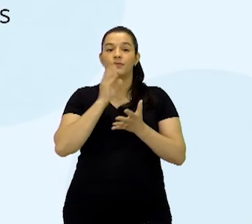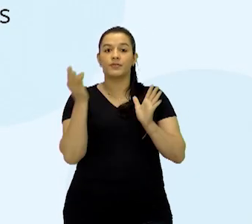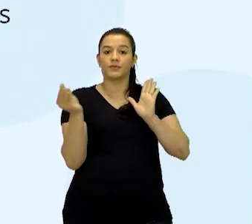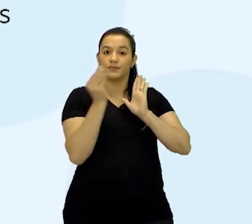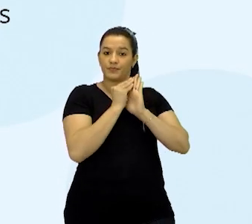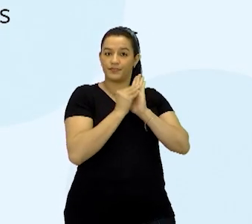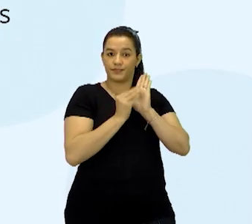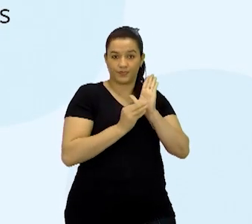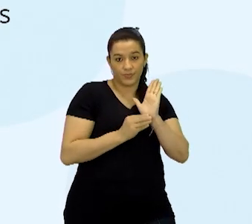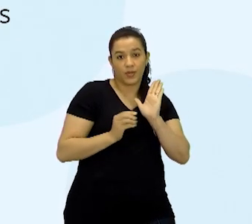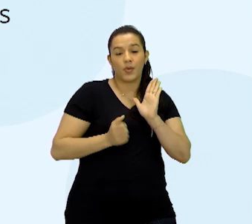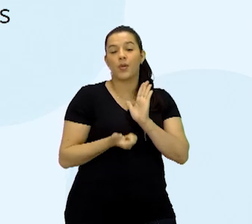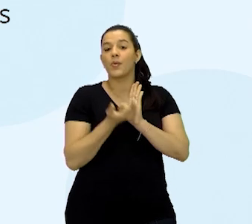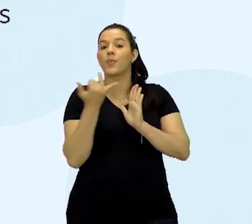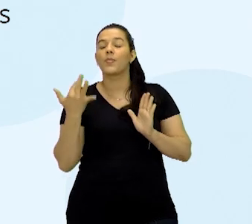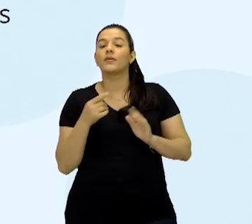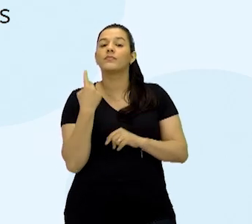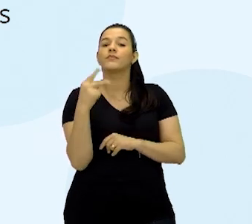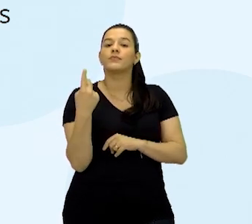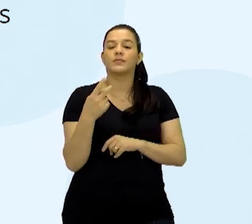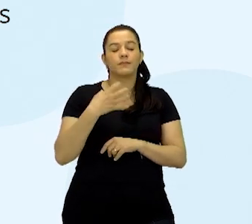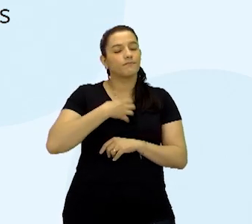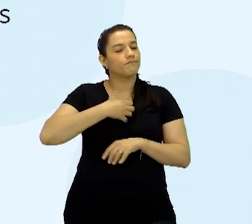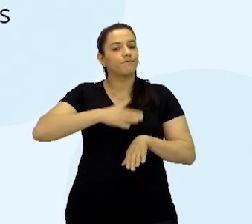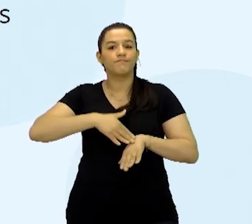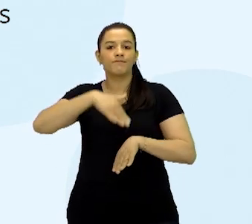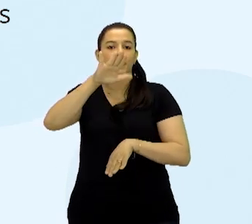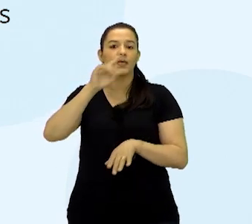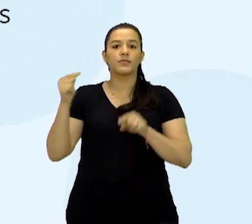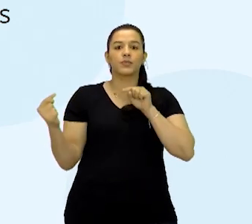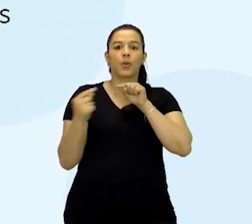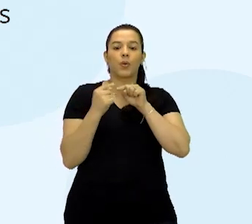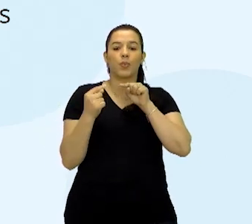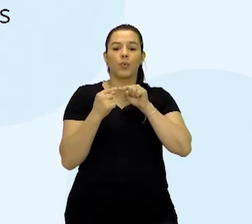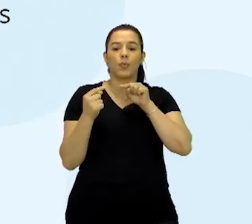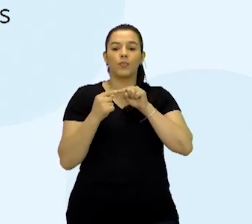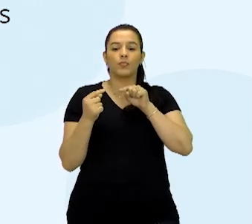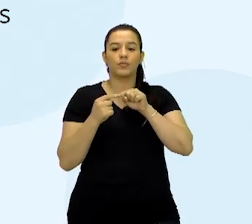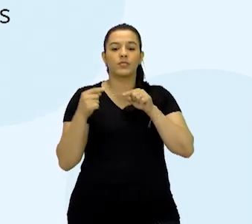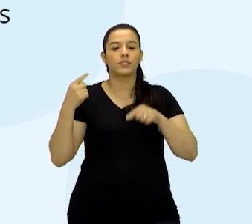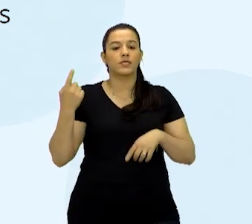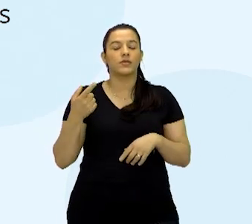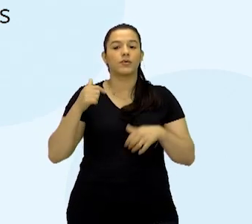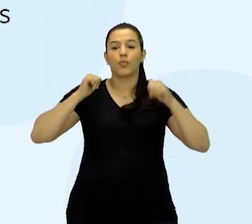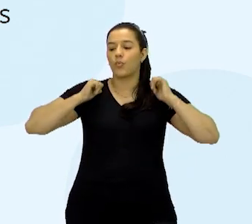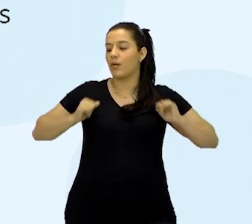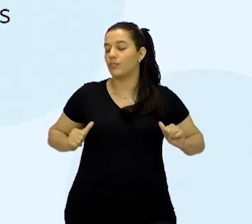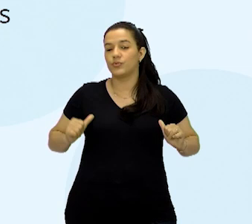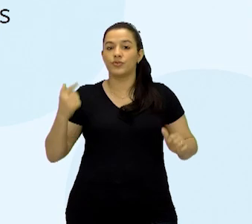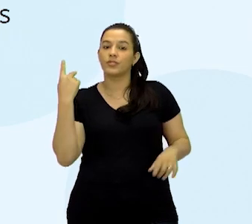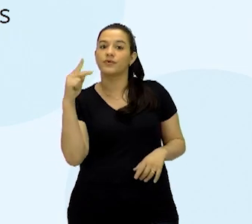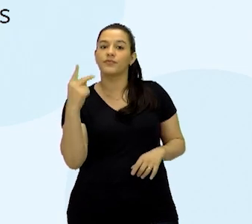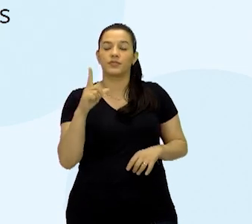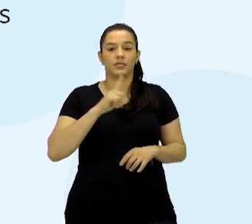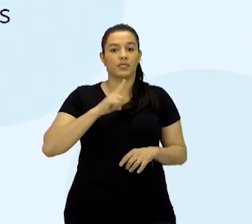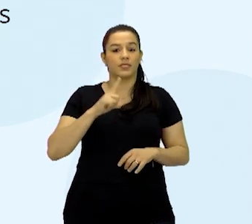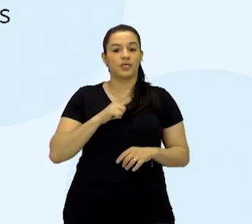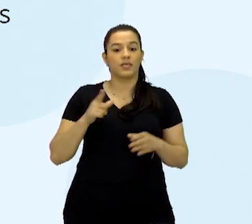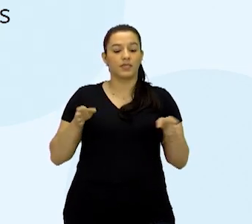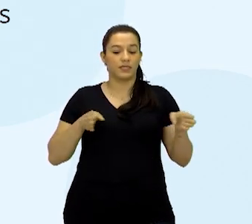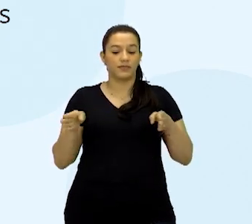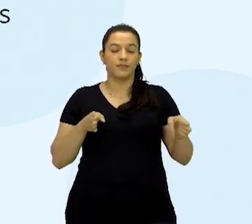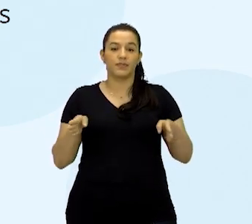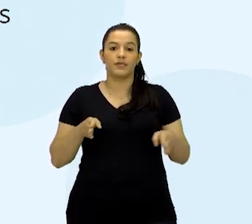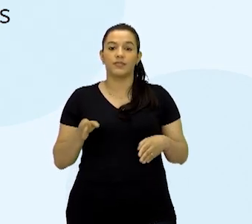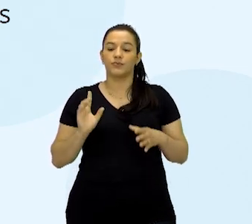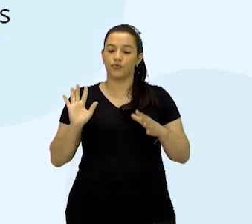competências socioemocionais que você acha que mais se relacionam com essa bagagem que você adquiriu nesse momento